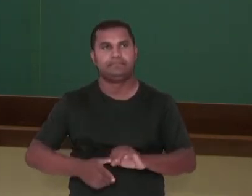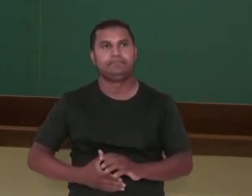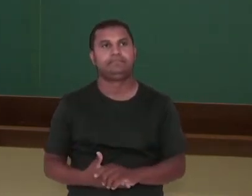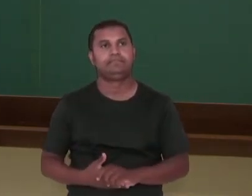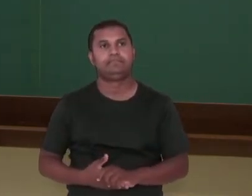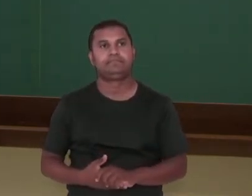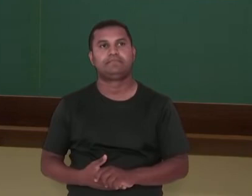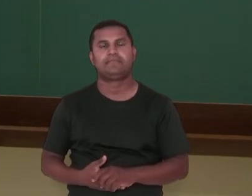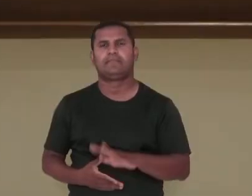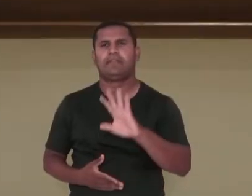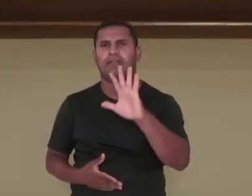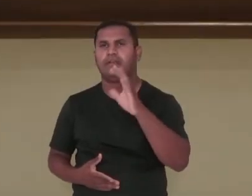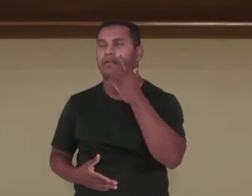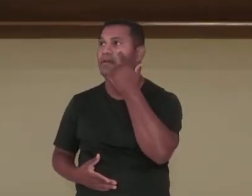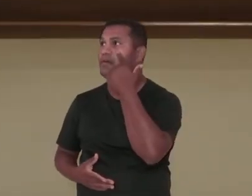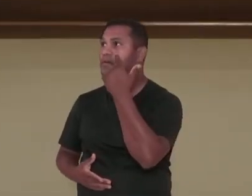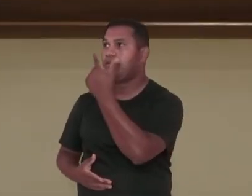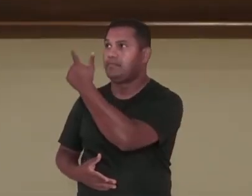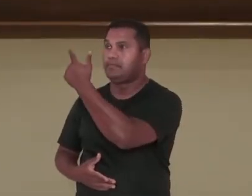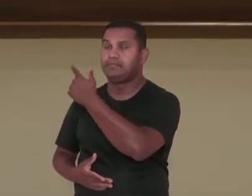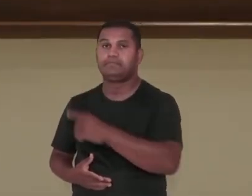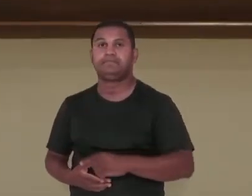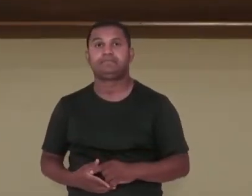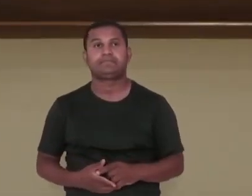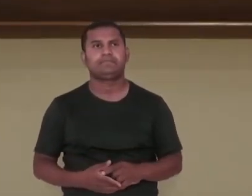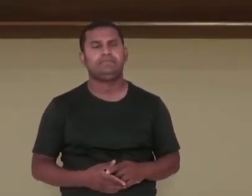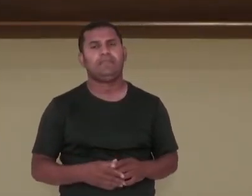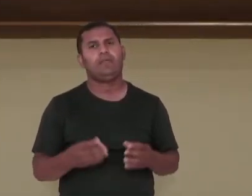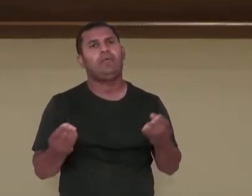chegar à famosa, greve de